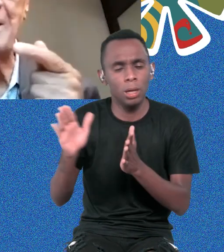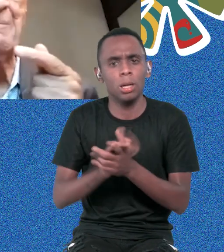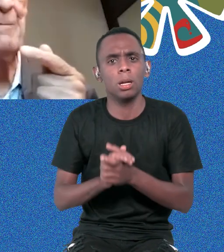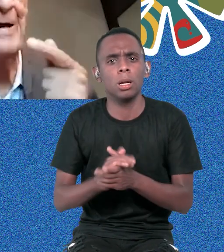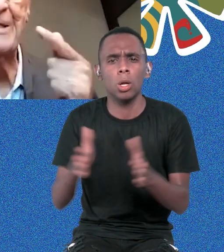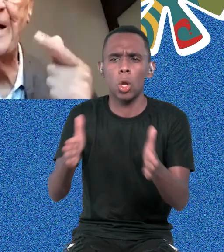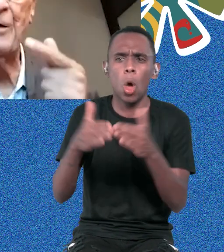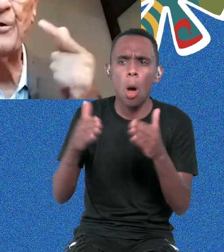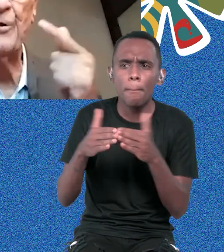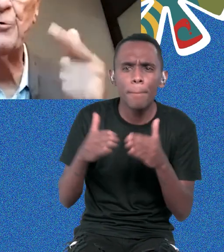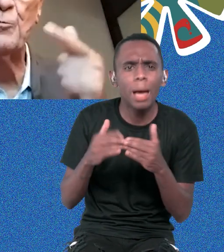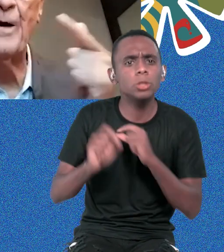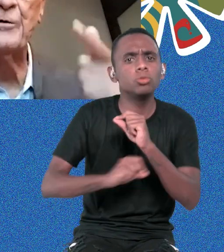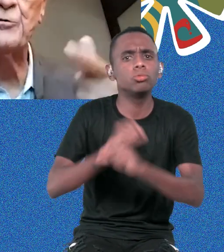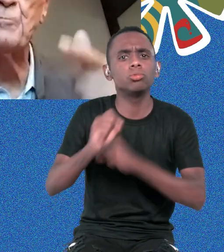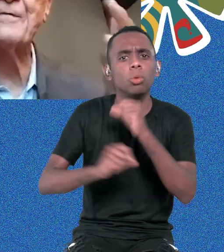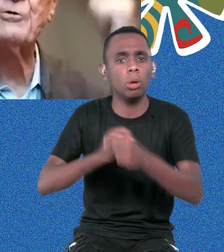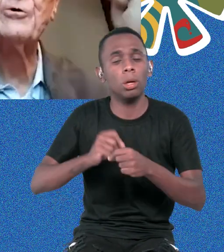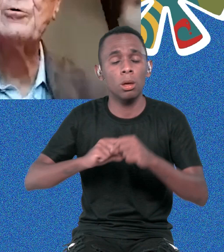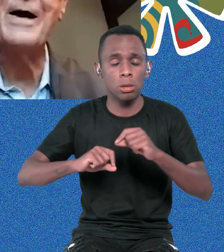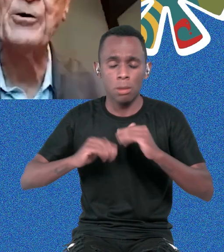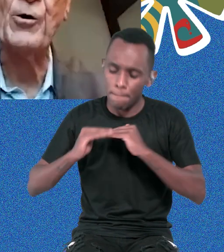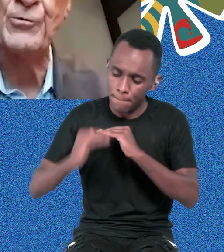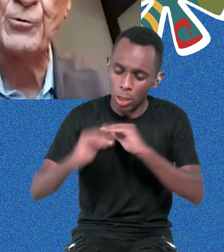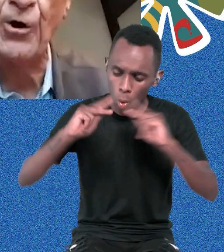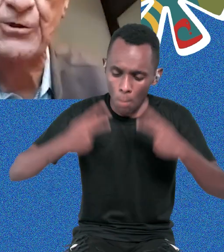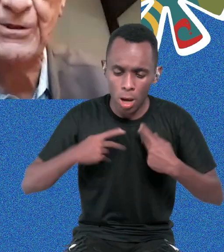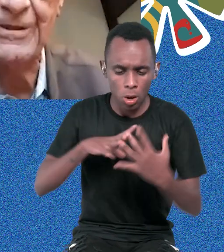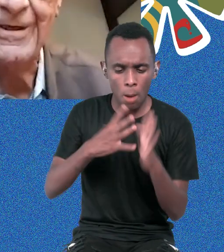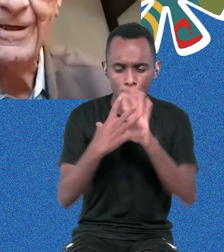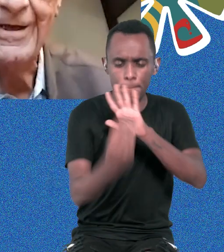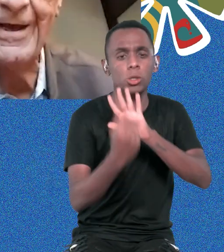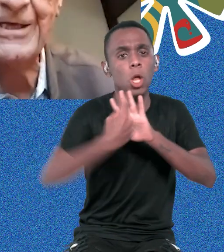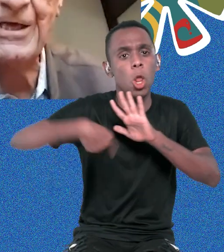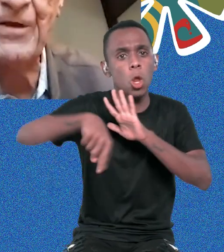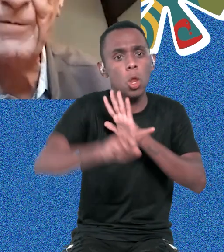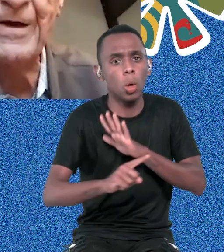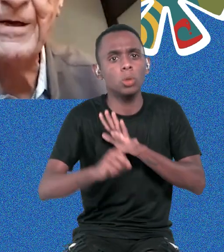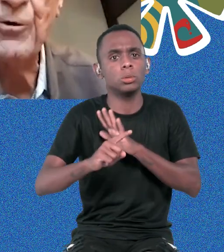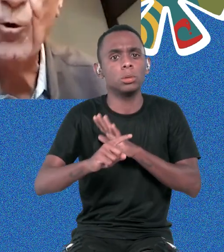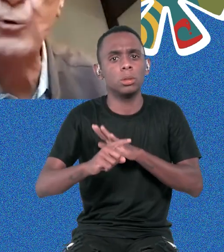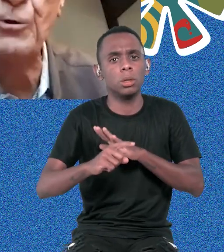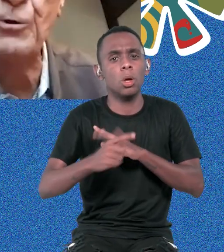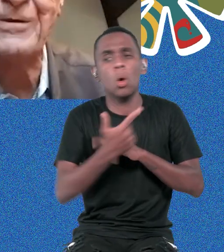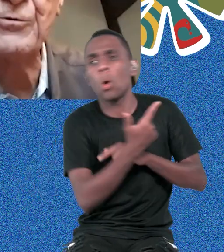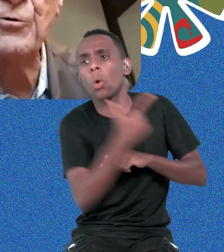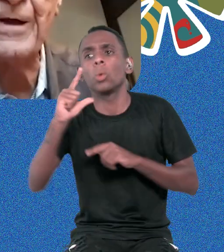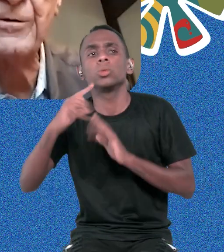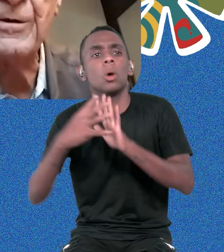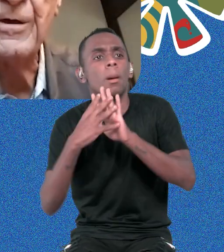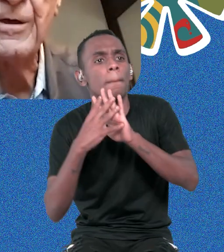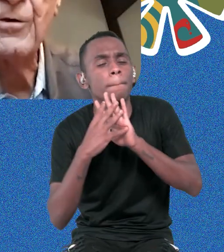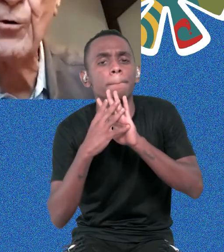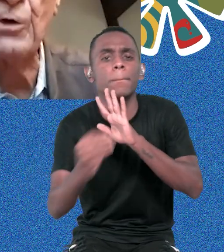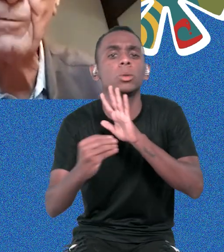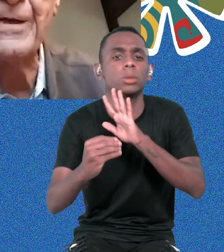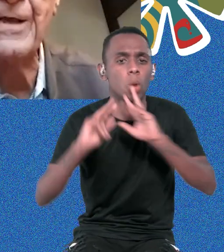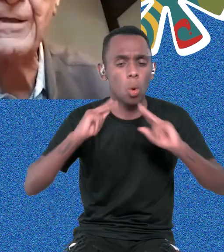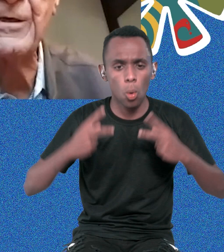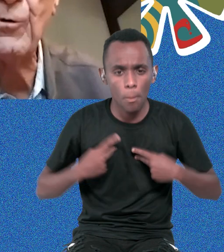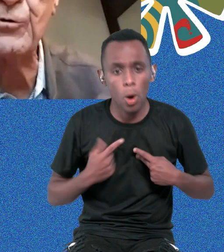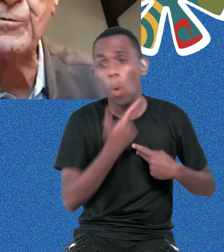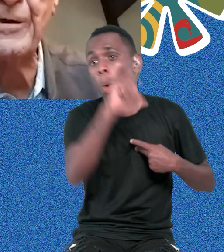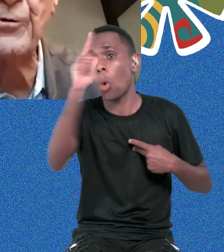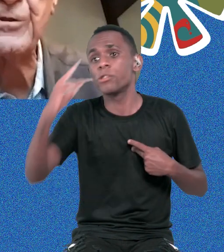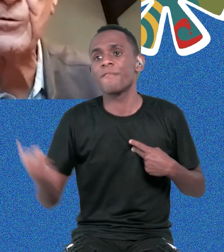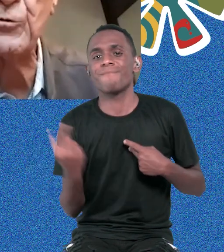Não pedem para ser reconhecidos humanos no padrão de humano do nós. Eles afirmam outro padrão de humano, com outra